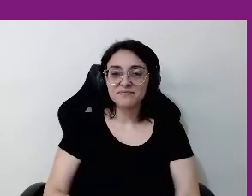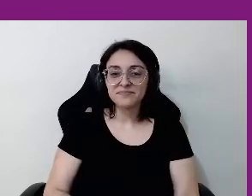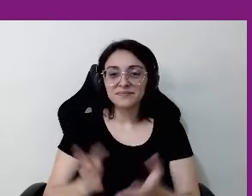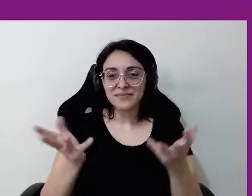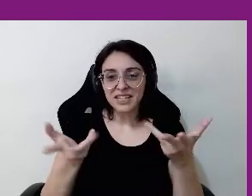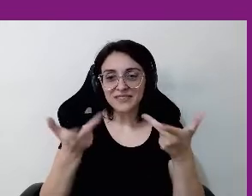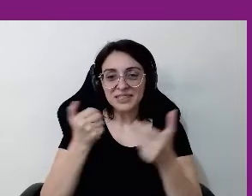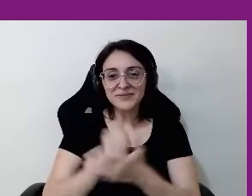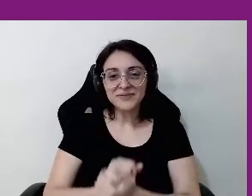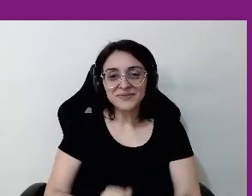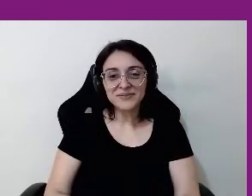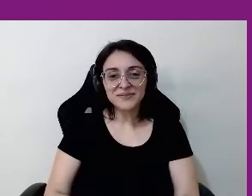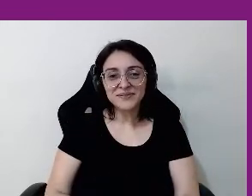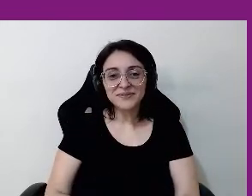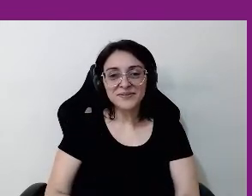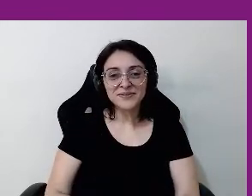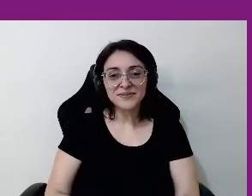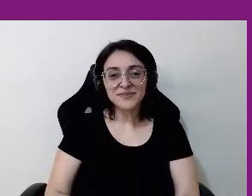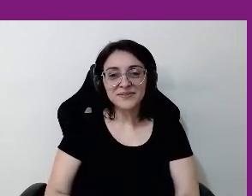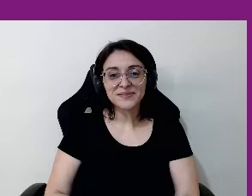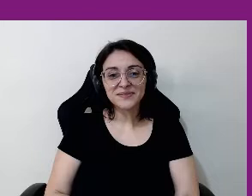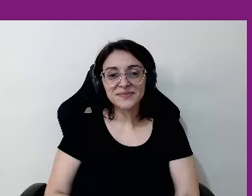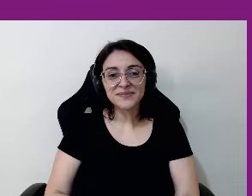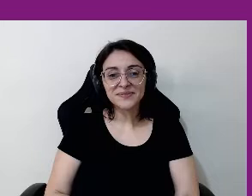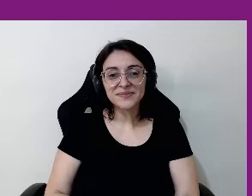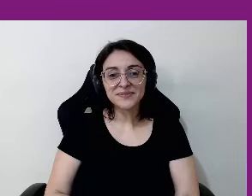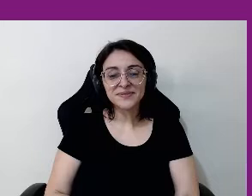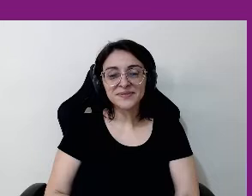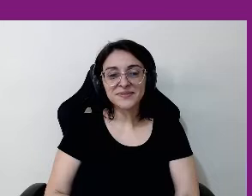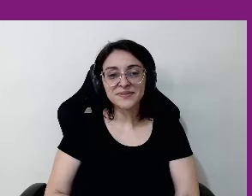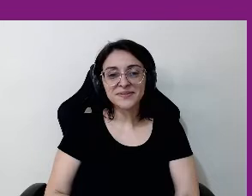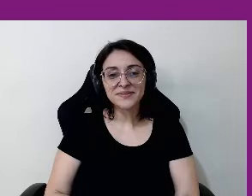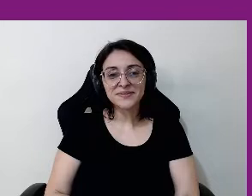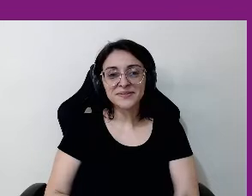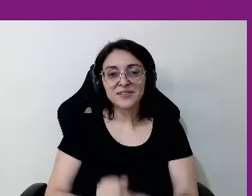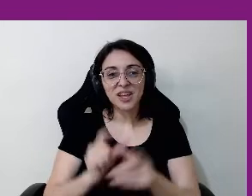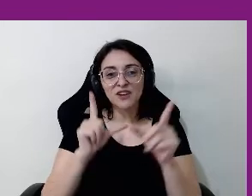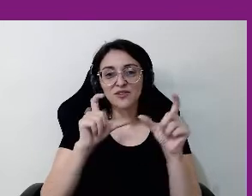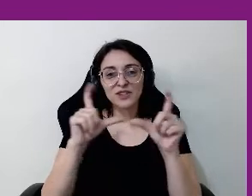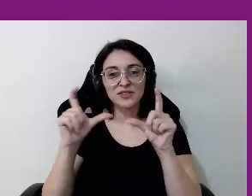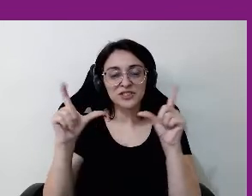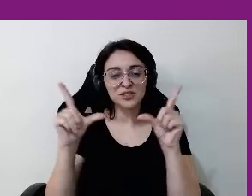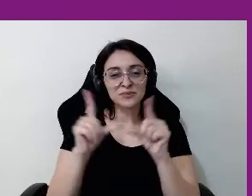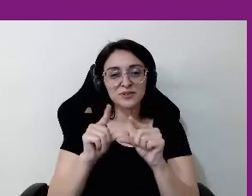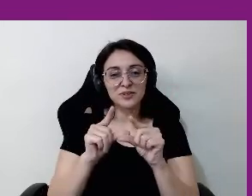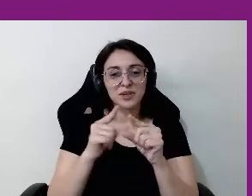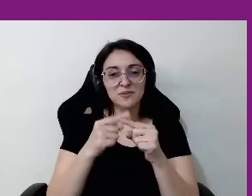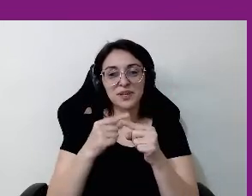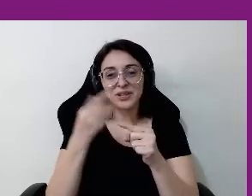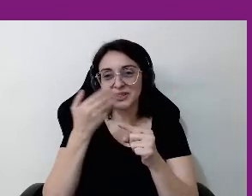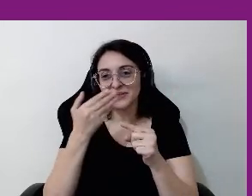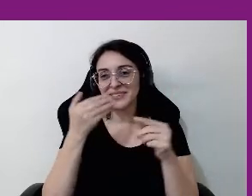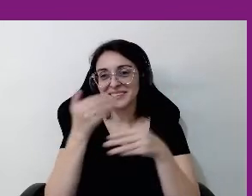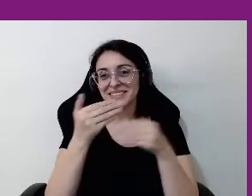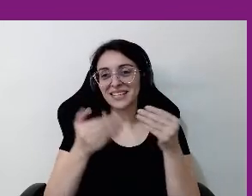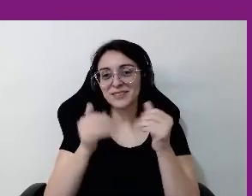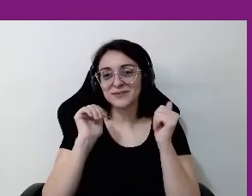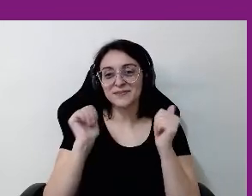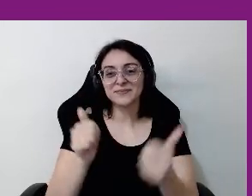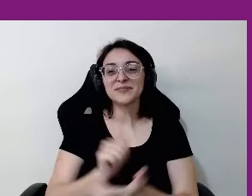Maravilha. Oi. Excelente. Deixa eu só diminuir aqui as fotinhas, senão eu não enxergo os slides.